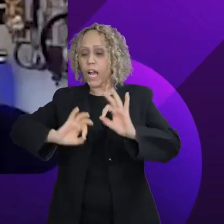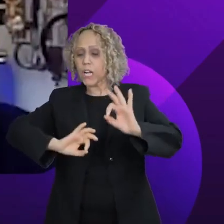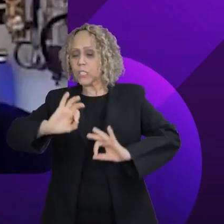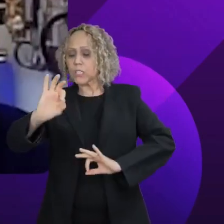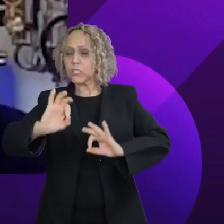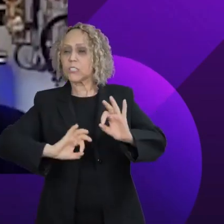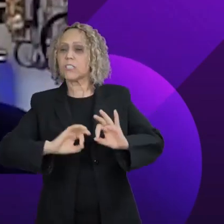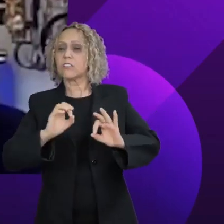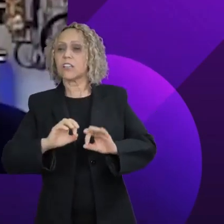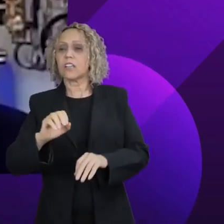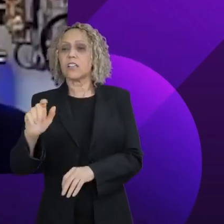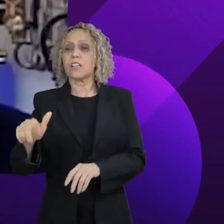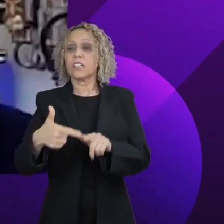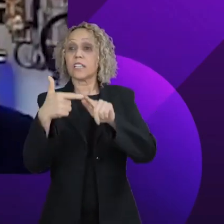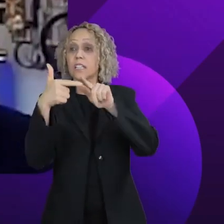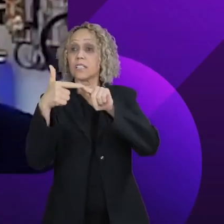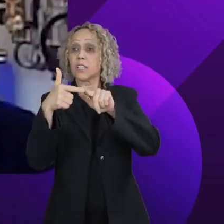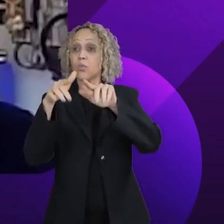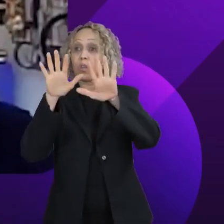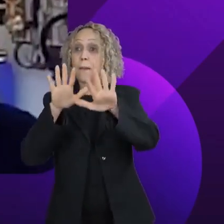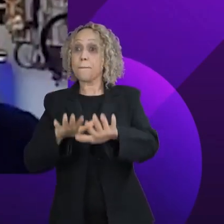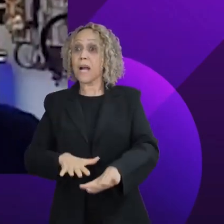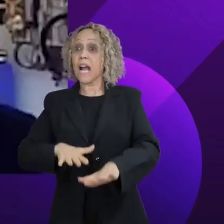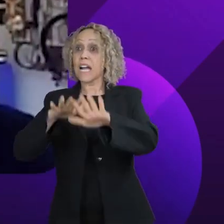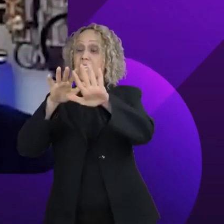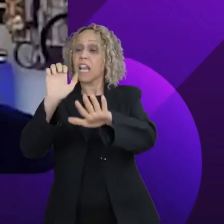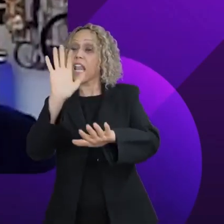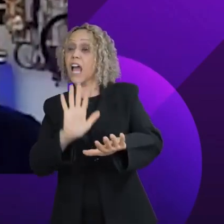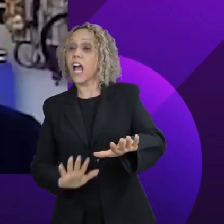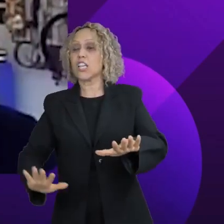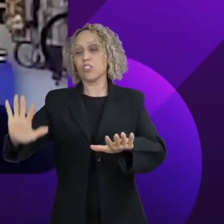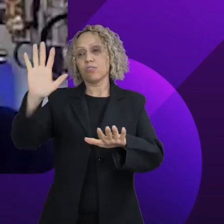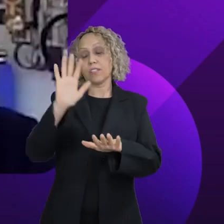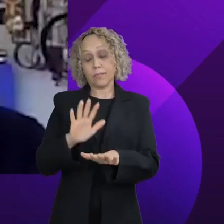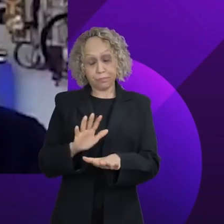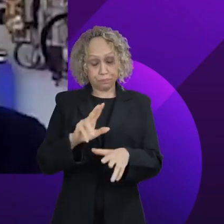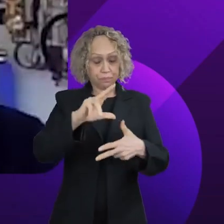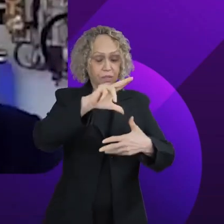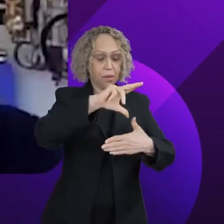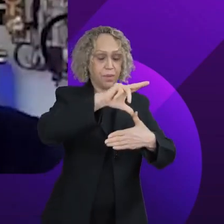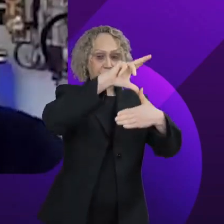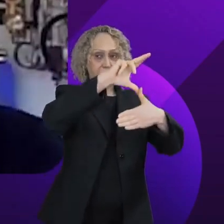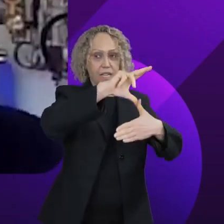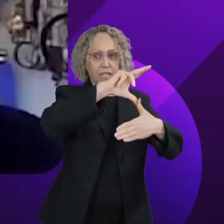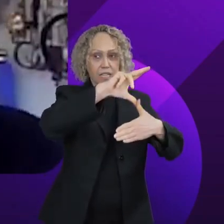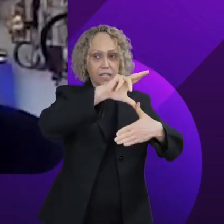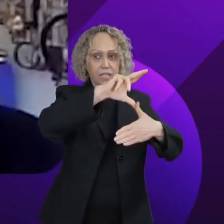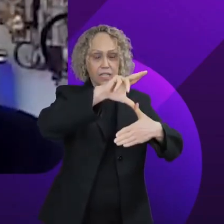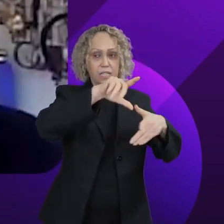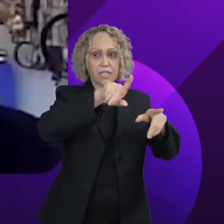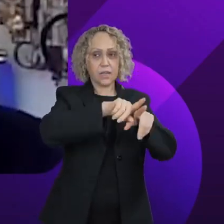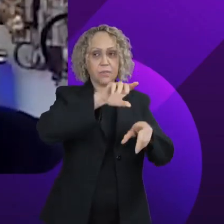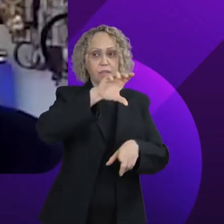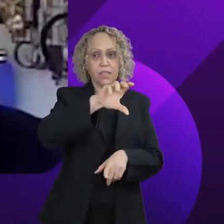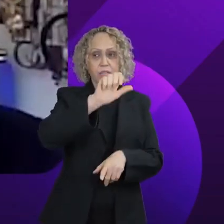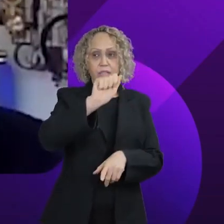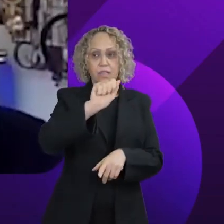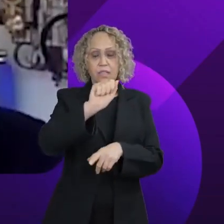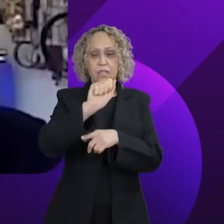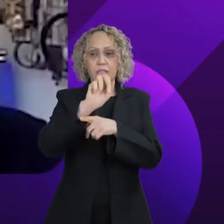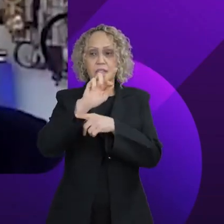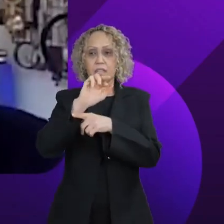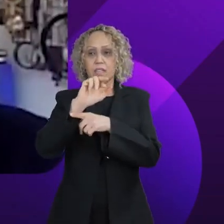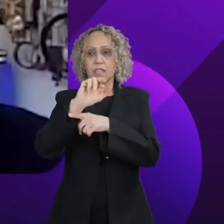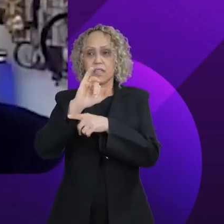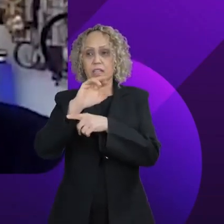da segunda Marcha Nacional. E na América Latina e Caribe, desde 92, como eu